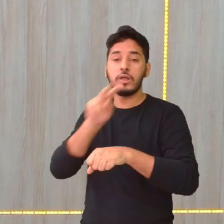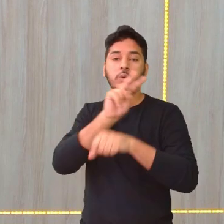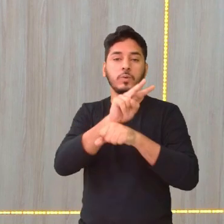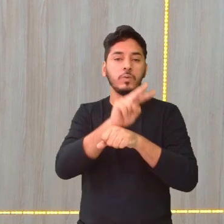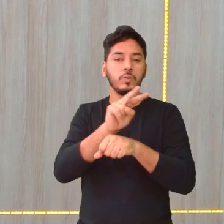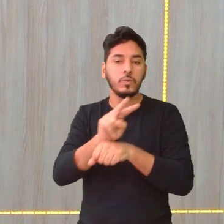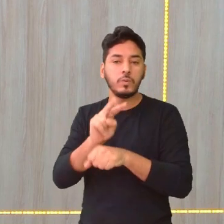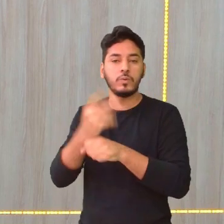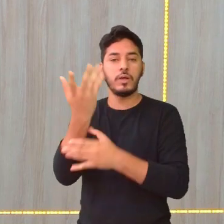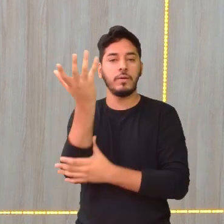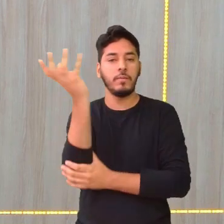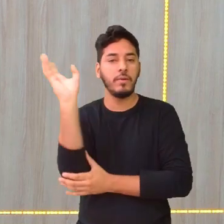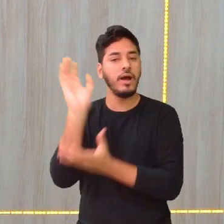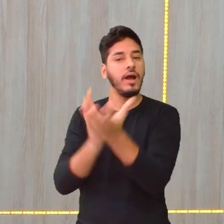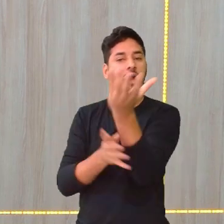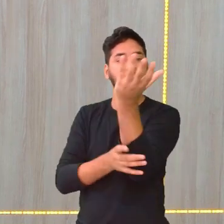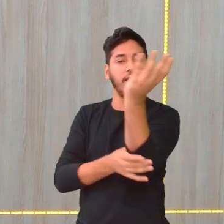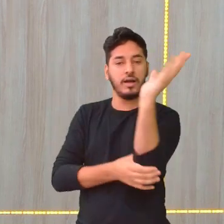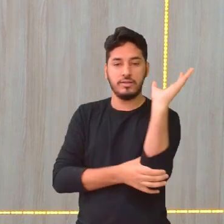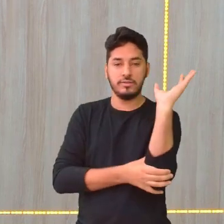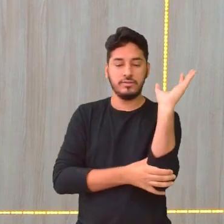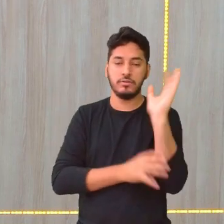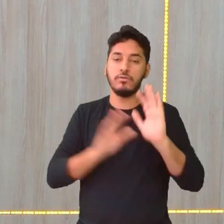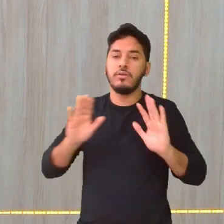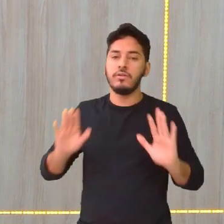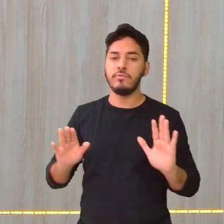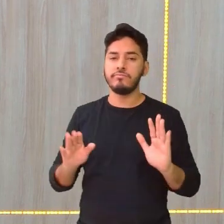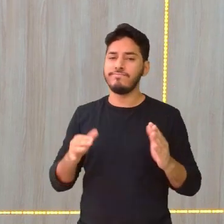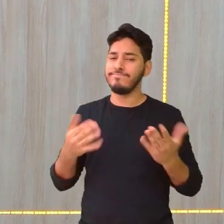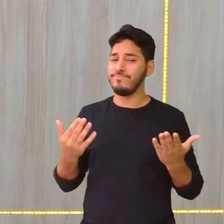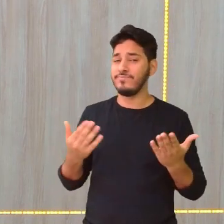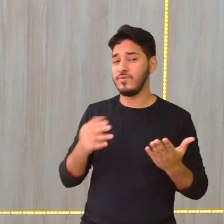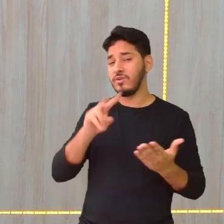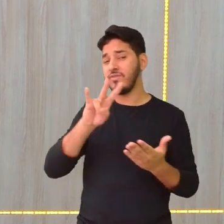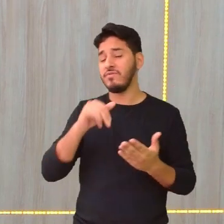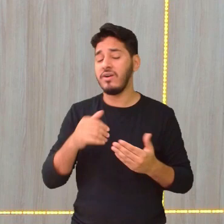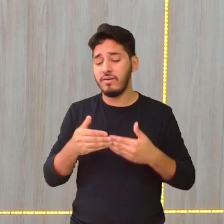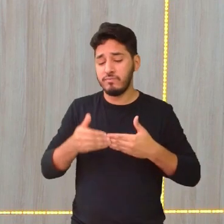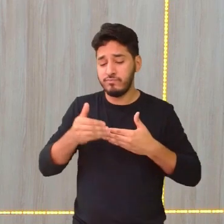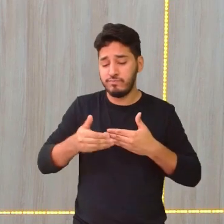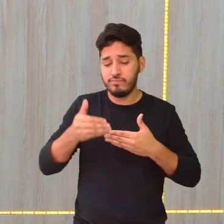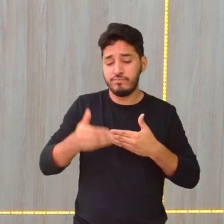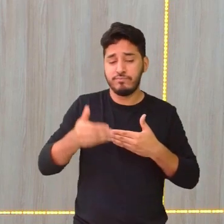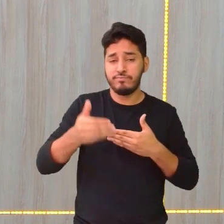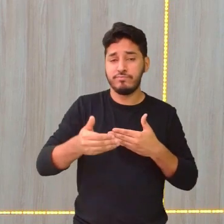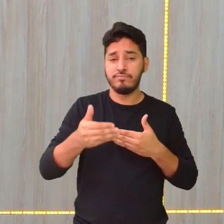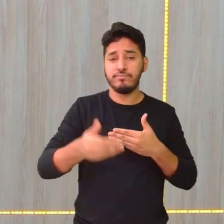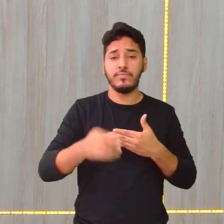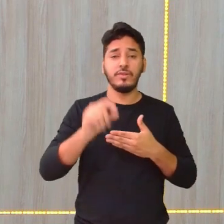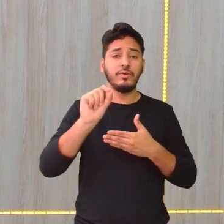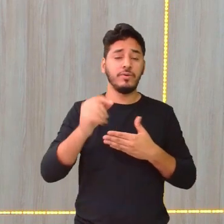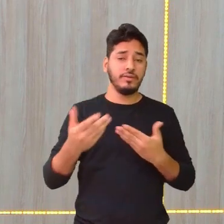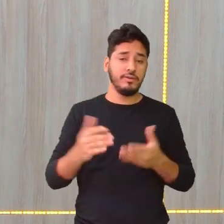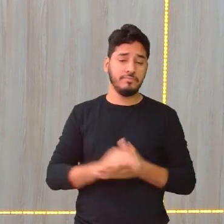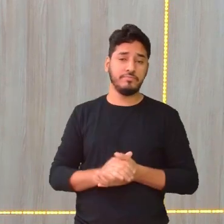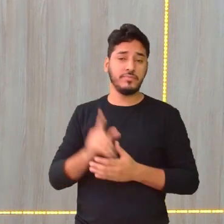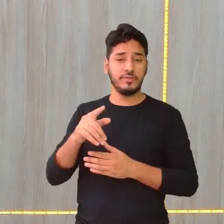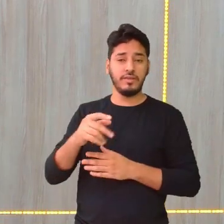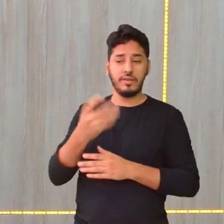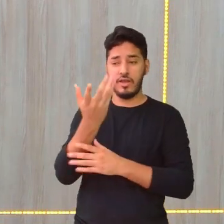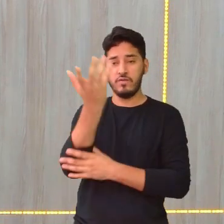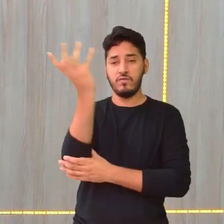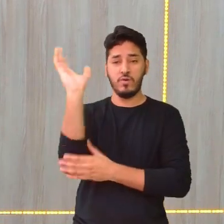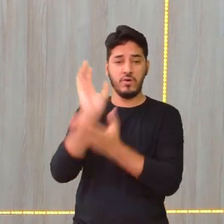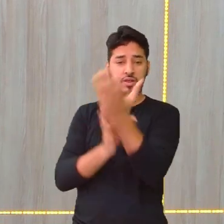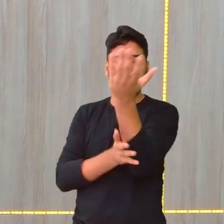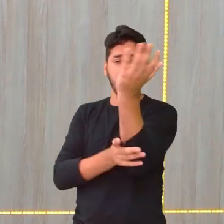o resquício de Mata Atlântica. Então, minha gente, a tendência que vai acontecer é justamente essa, né, de que a floresta